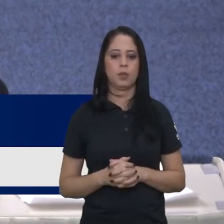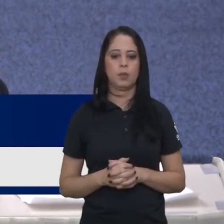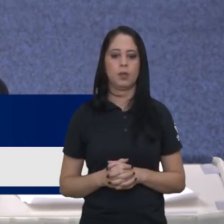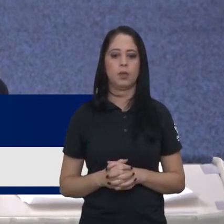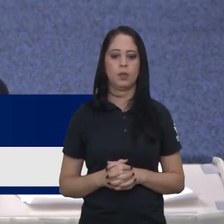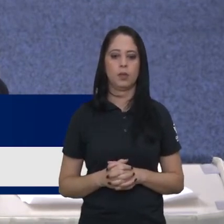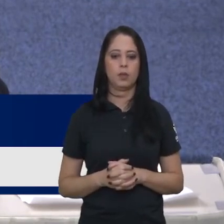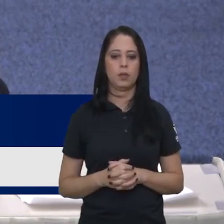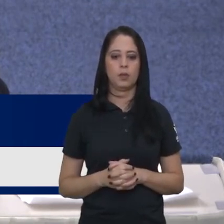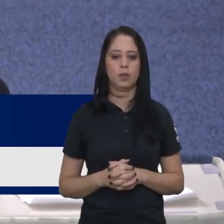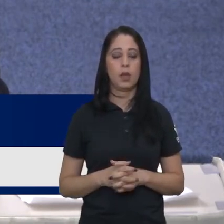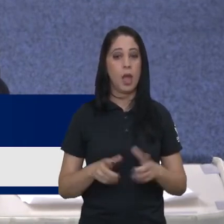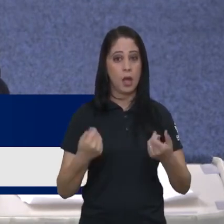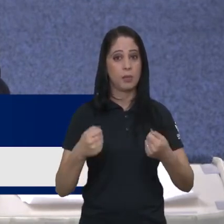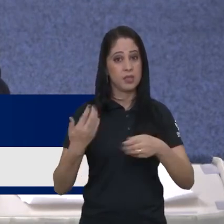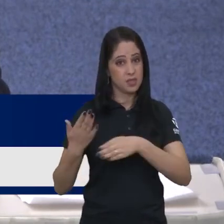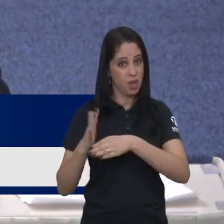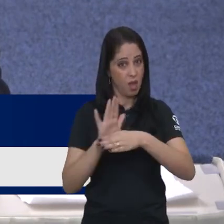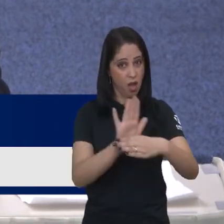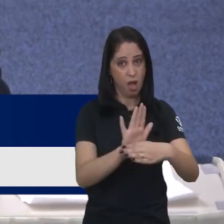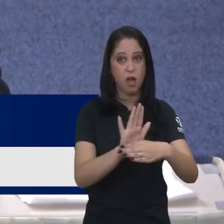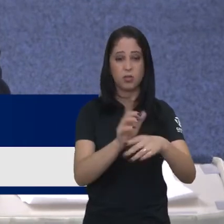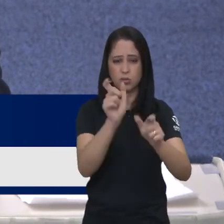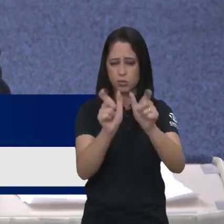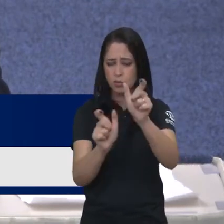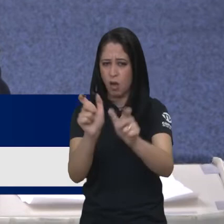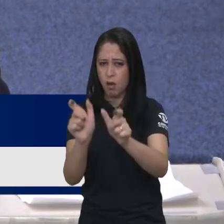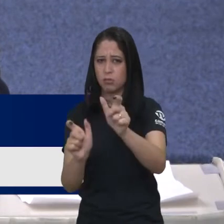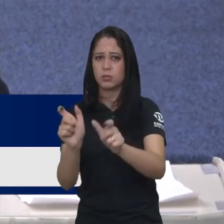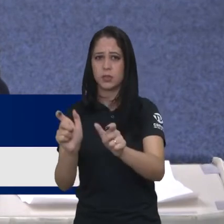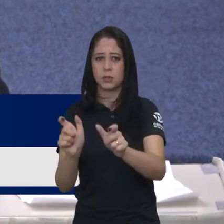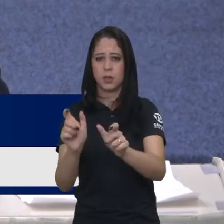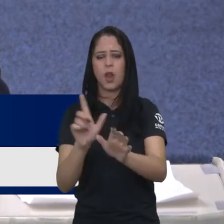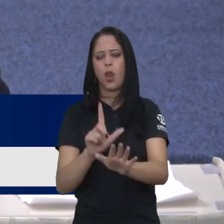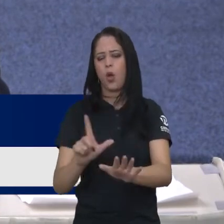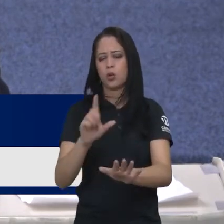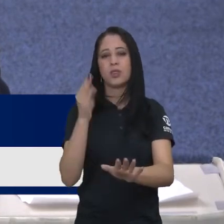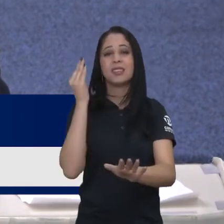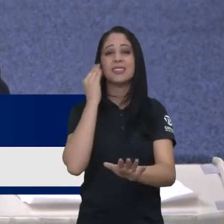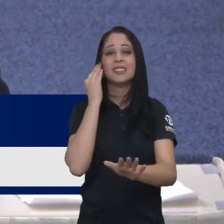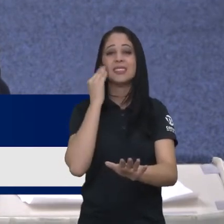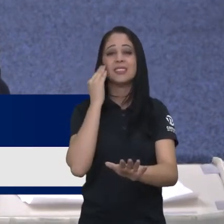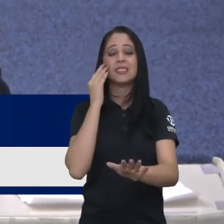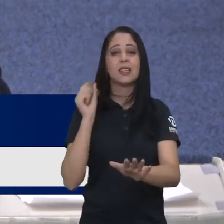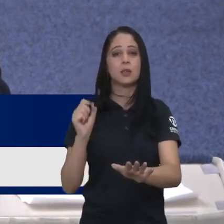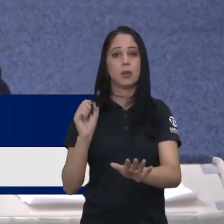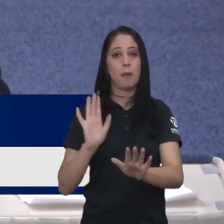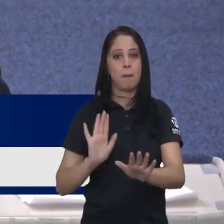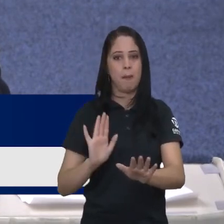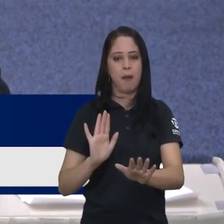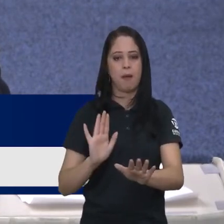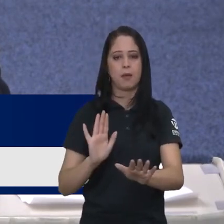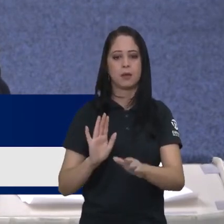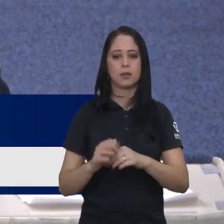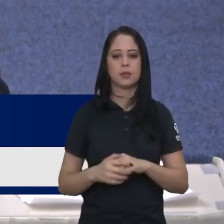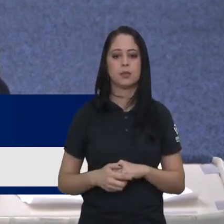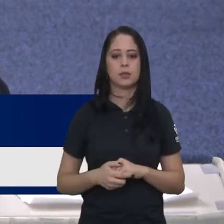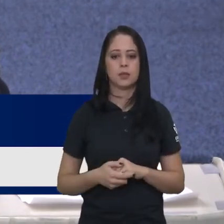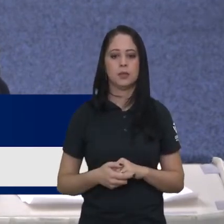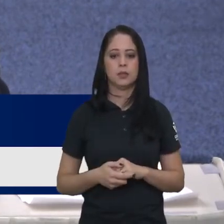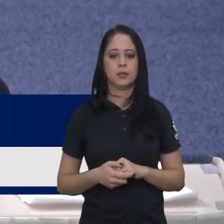buscar ajudar as pessoas individualmente, é claro, a gente tenta, mas o nosso grande desafio aqui